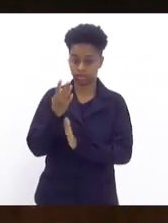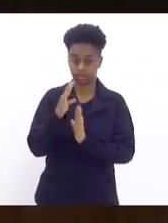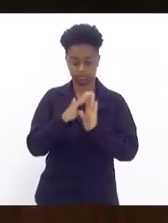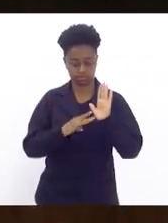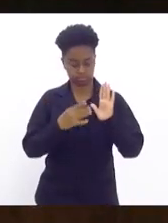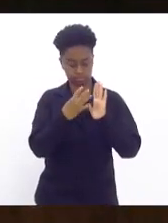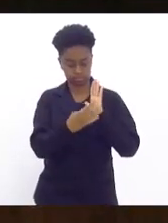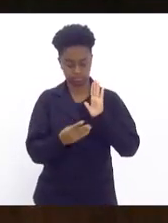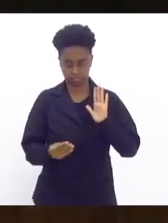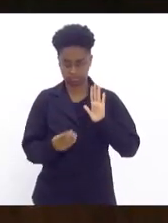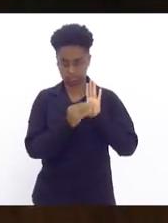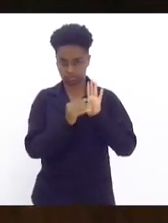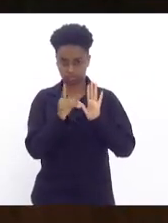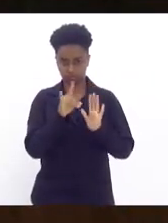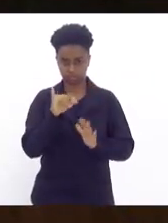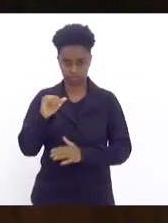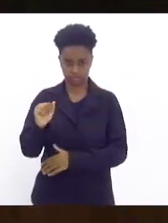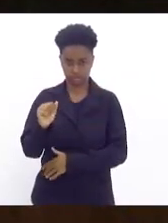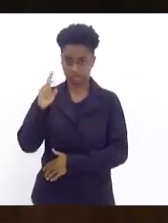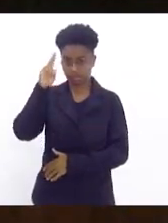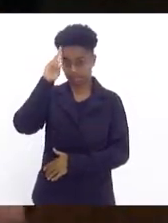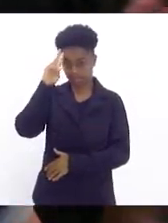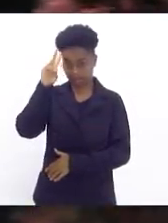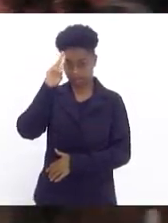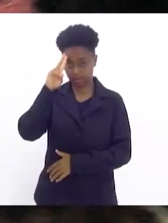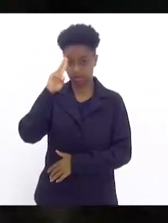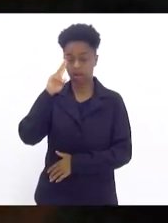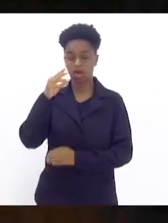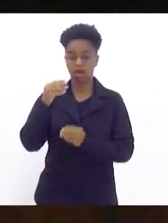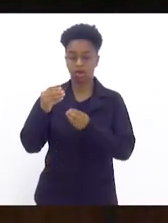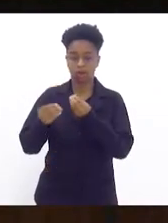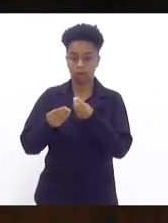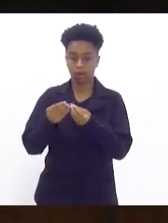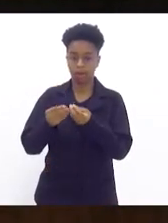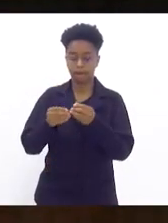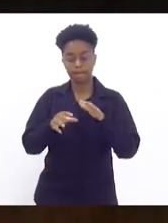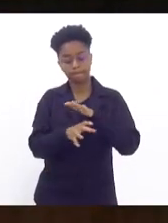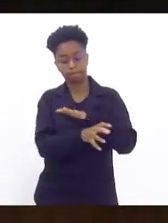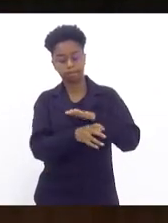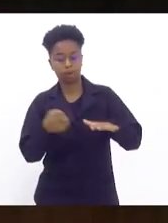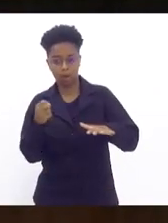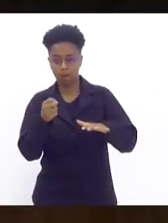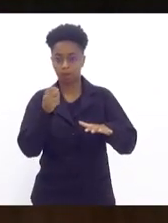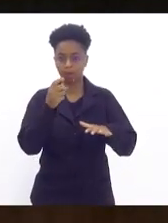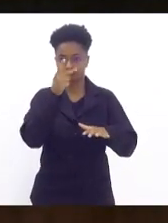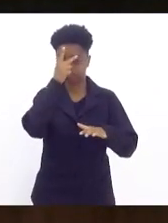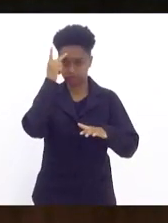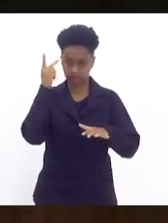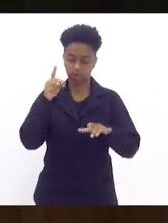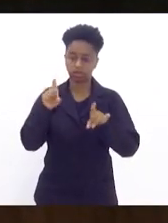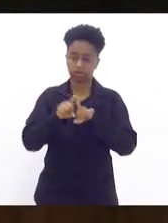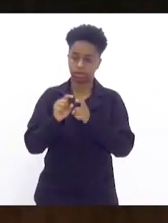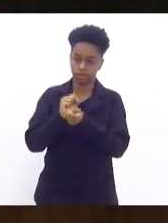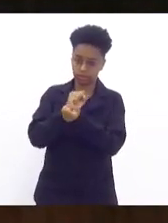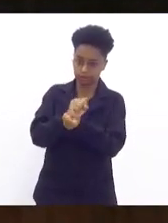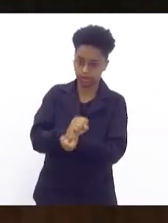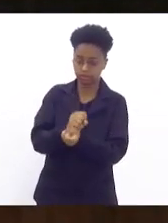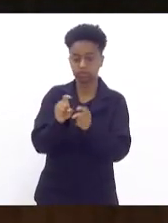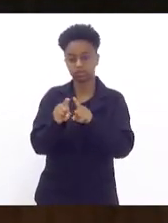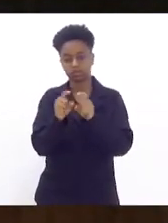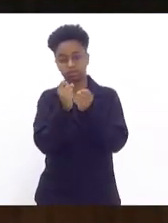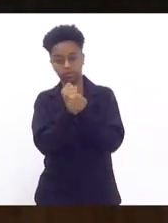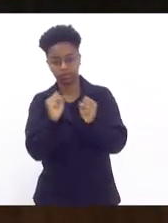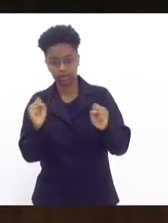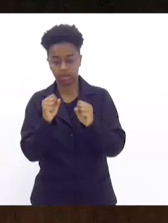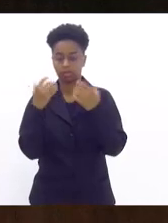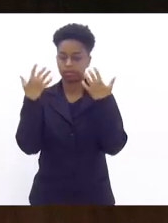calendário oficial a lembrança do tráfico de escravos e a sua abolição a ser comemorado no dia 23 de agosto